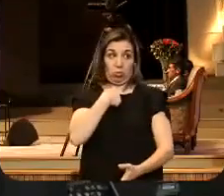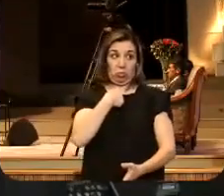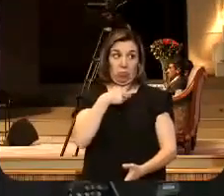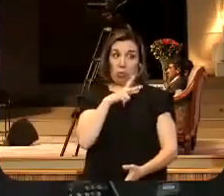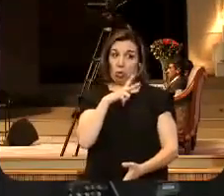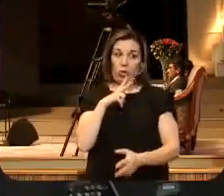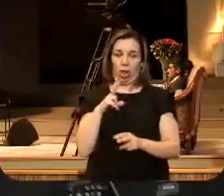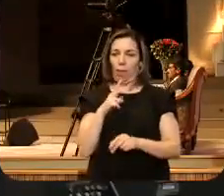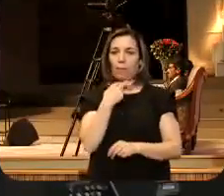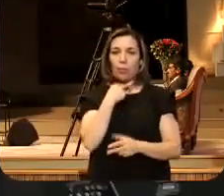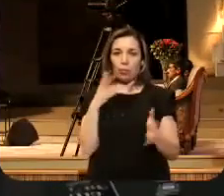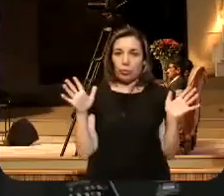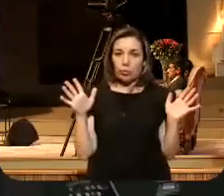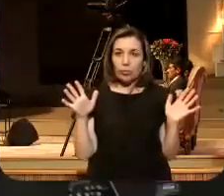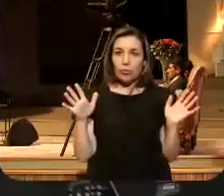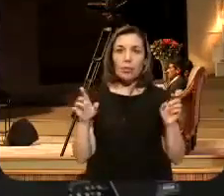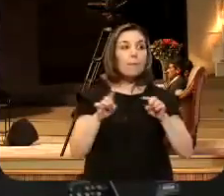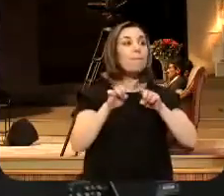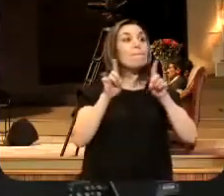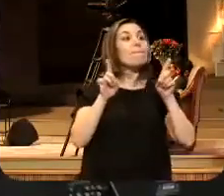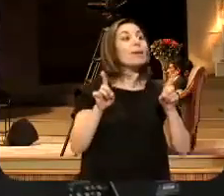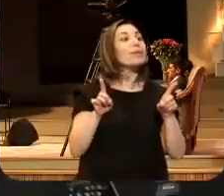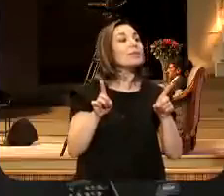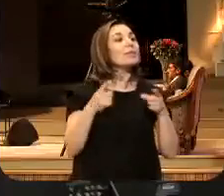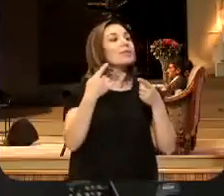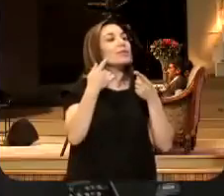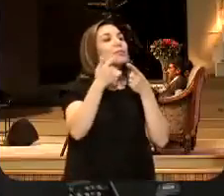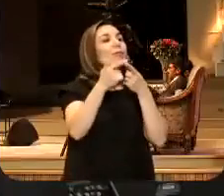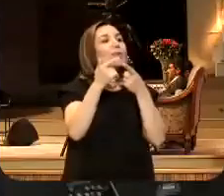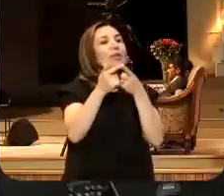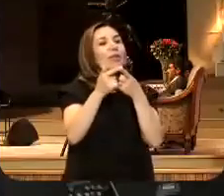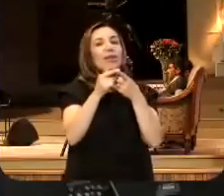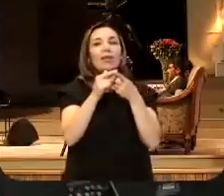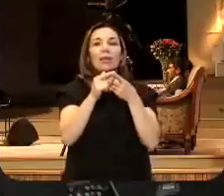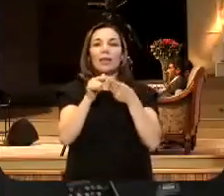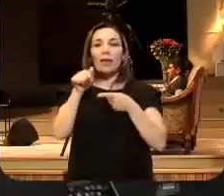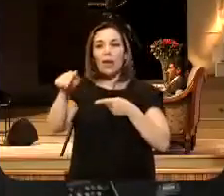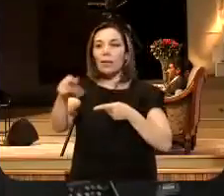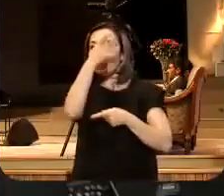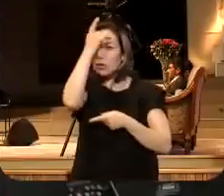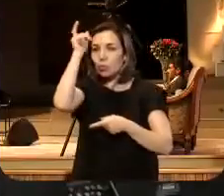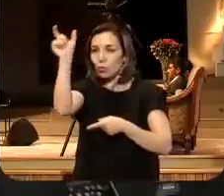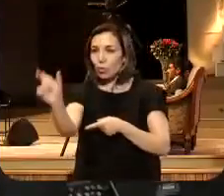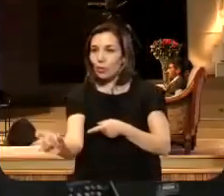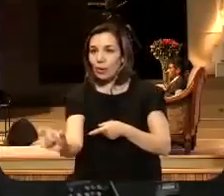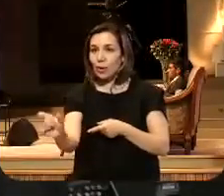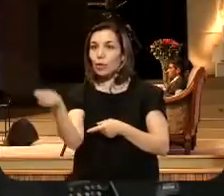E por quê? Porque o movimento de cura acontece em nós,